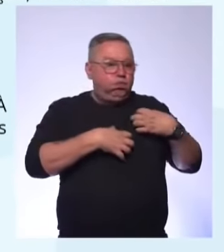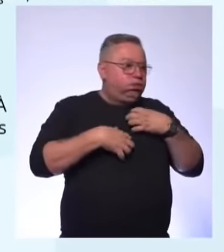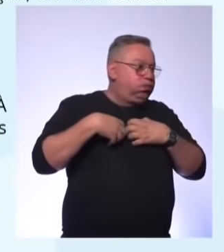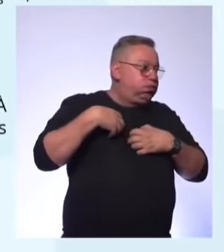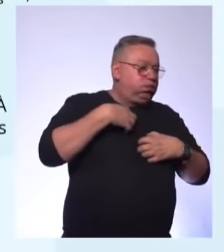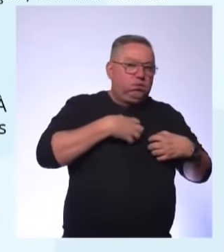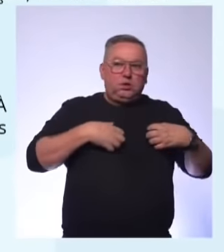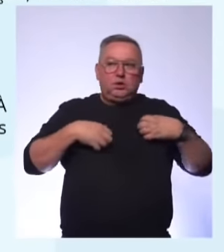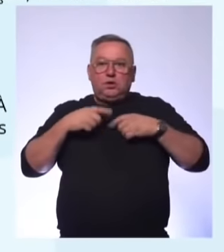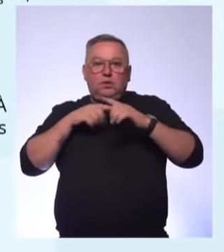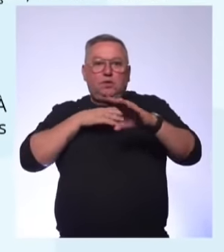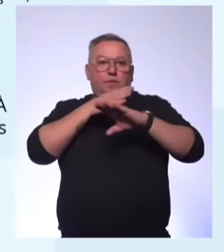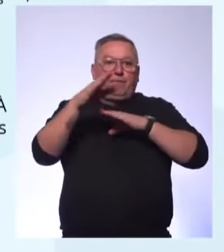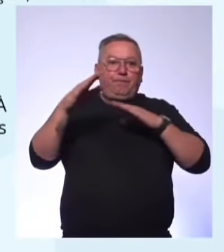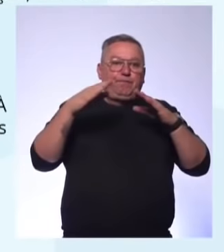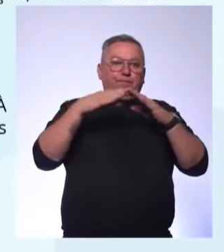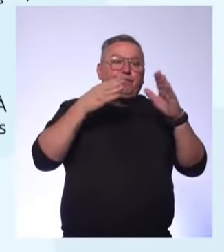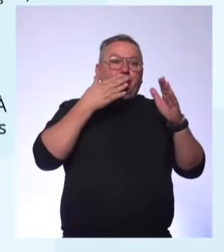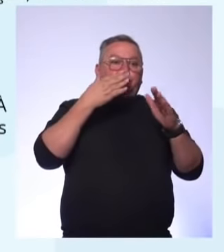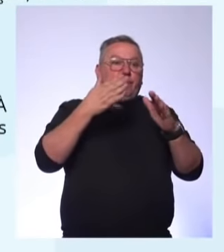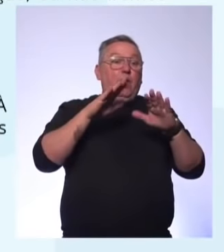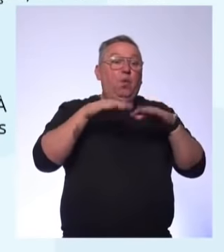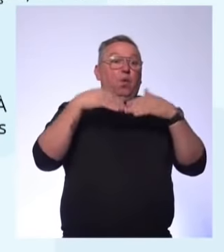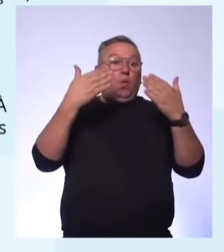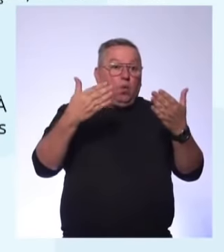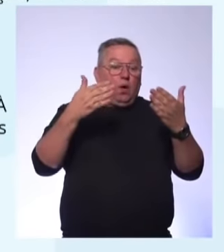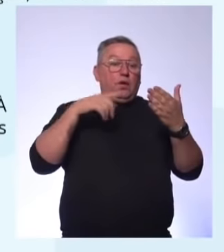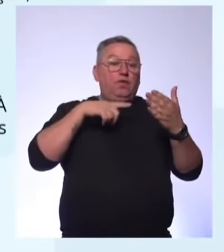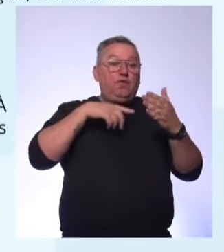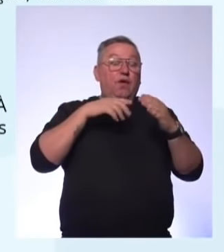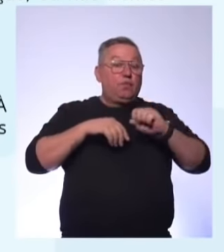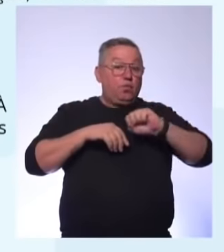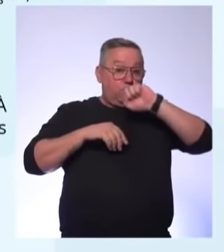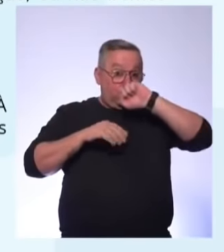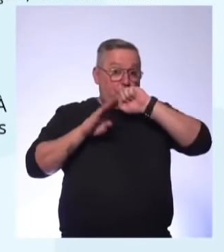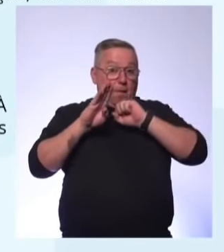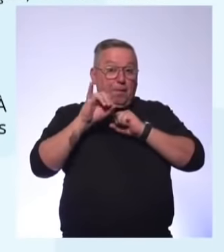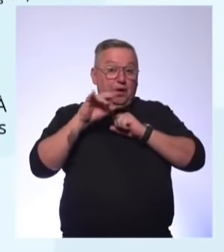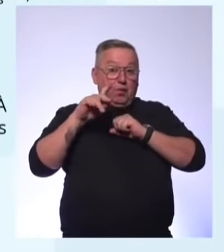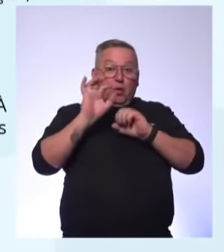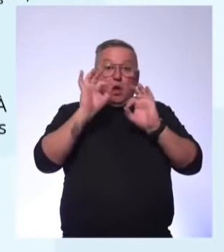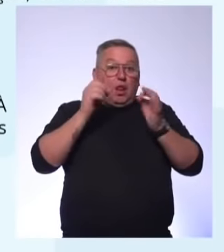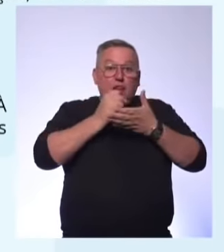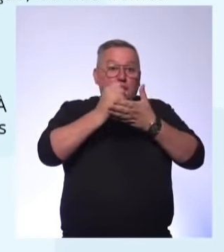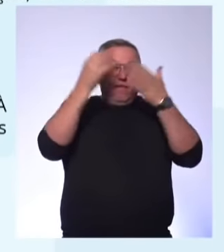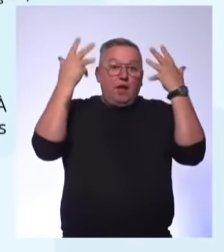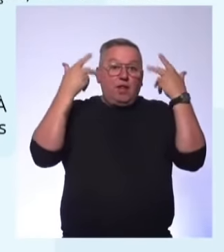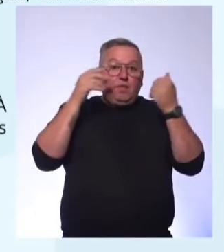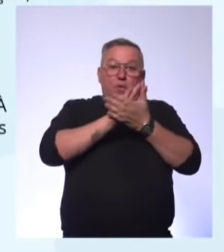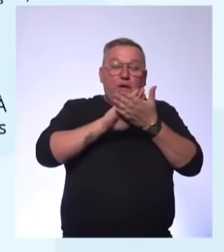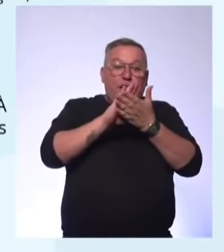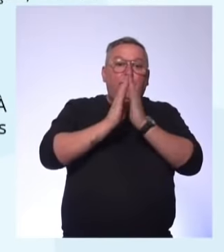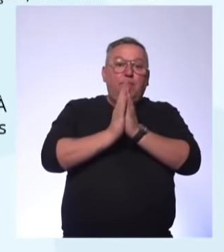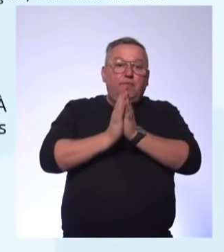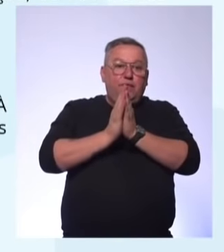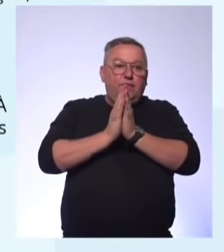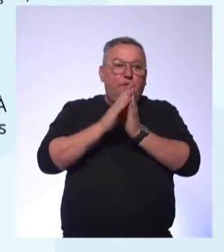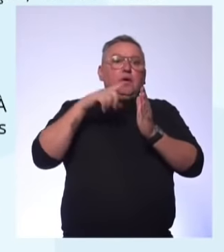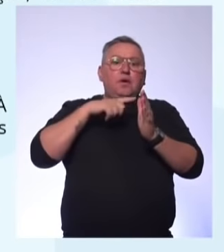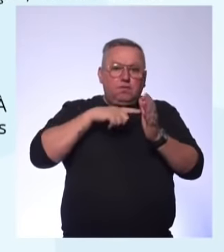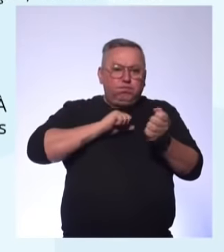Aflito, correu à casa dos fiéis para pedir que, enquanto durasse a visita do bispo, ninguém levasse os animais para a igreja. Houve